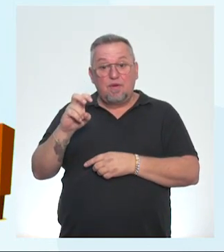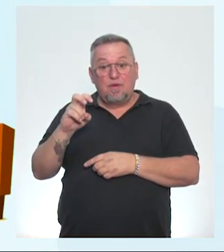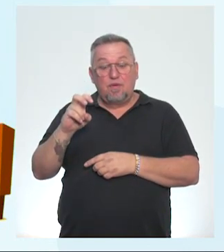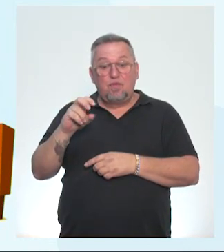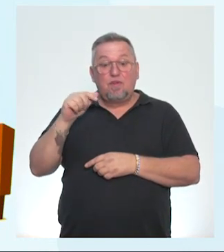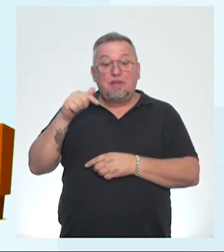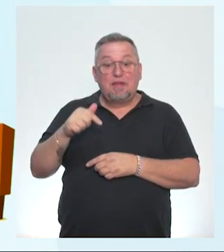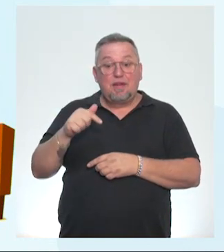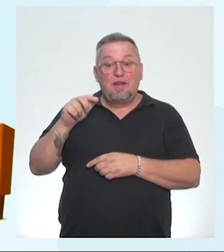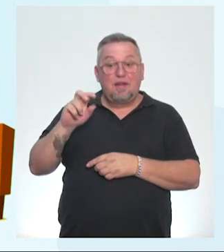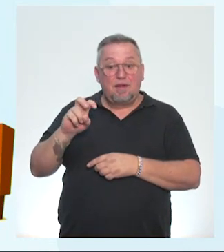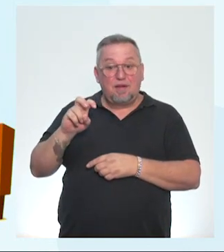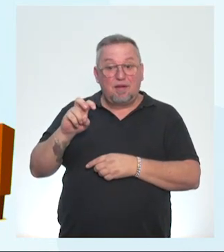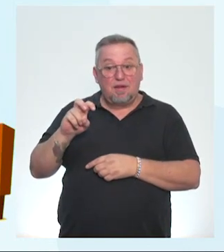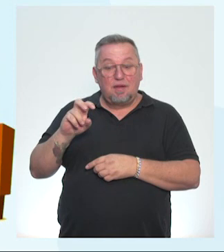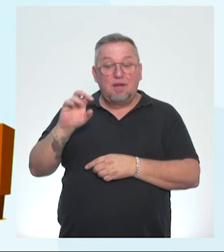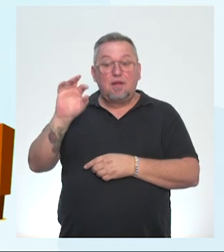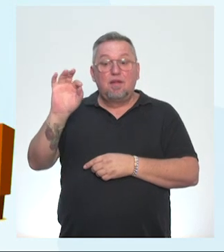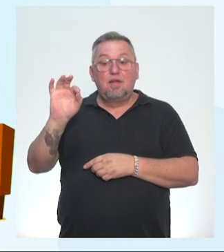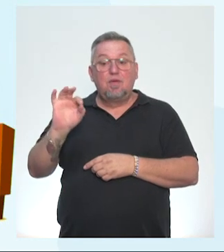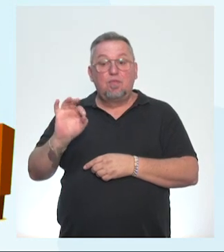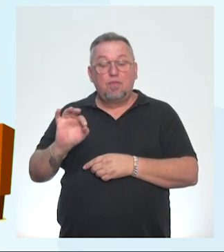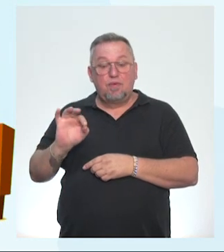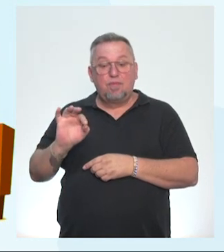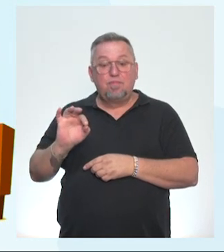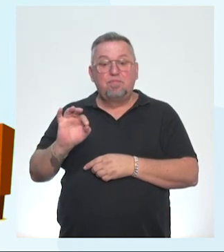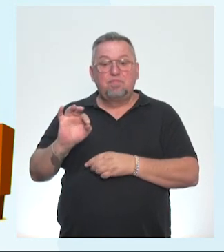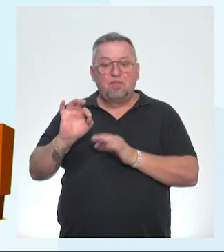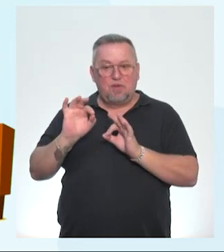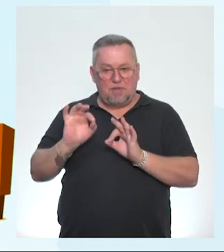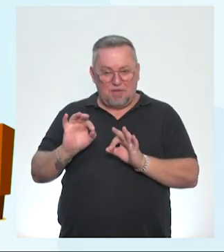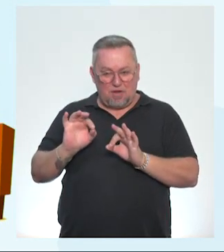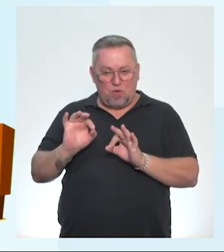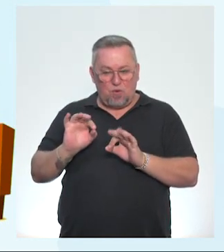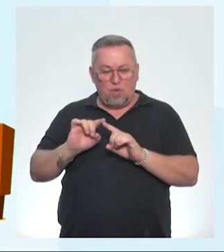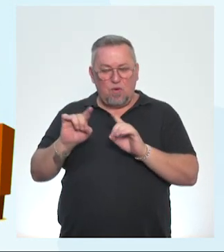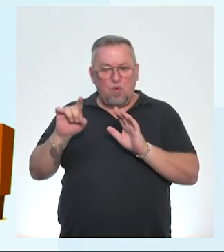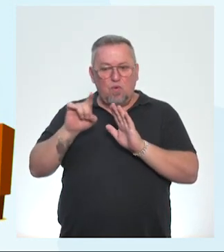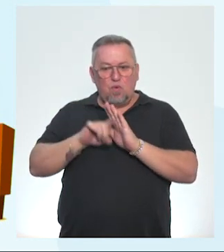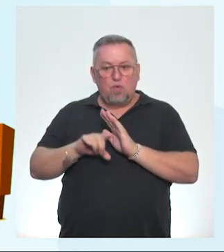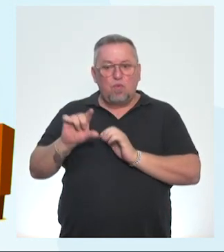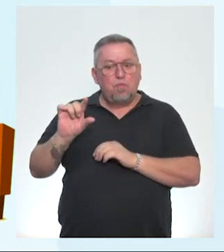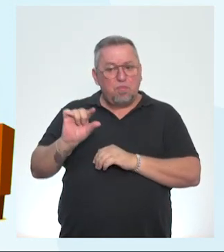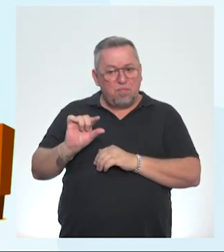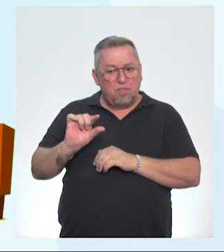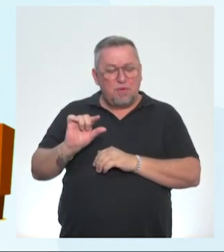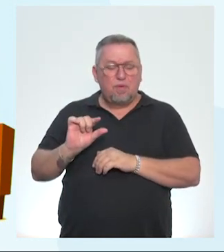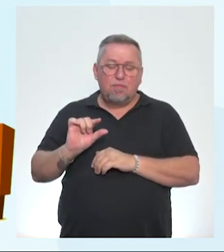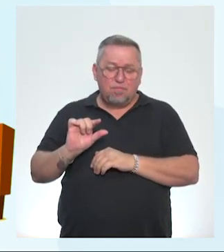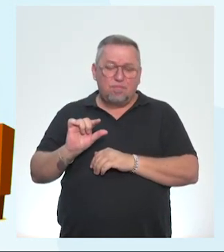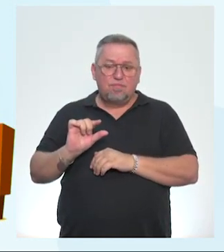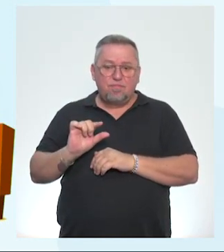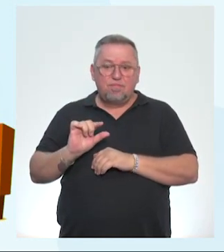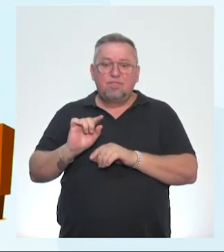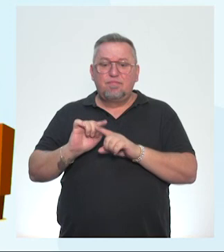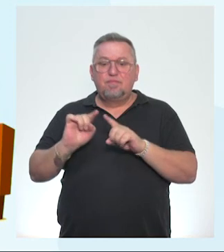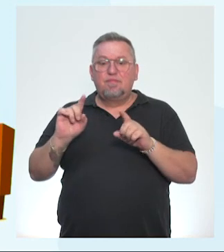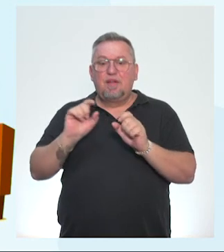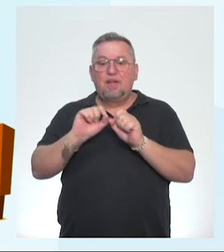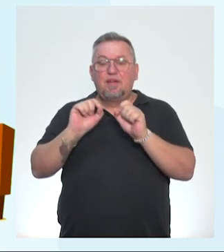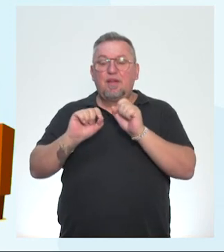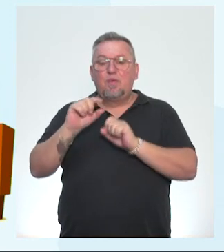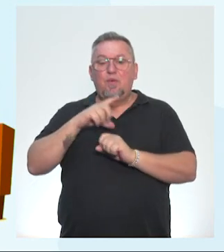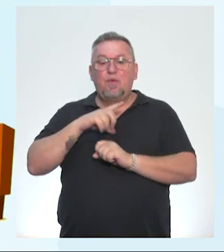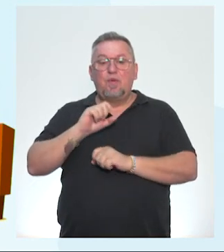estamos falando do quê? De 75% de 1.400, um desconto menor, claro. E aí, o que a gente tem?